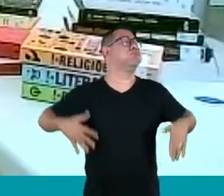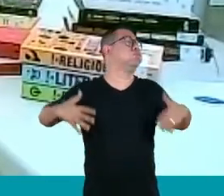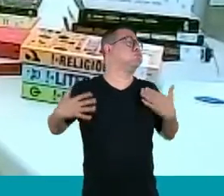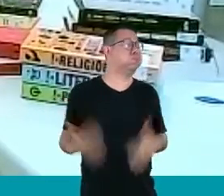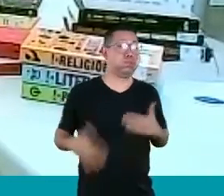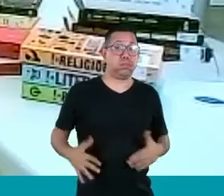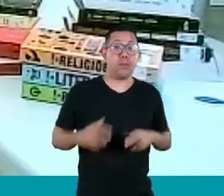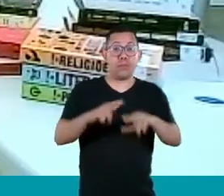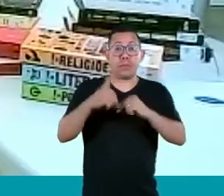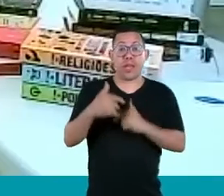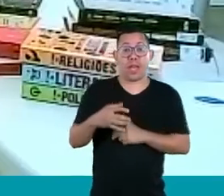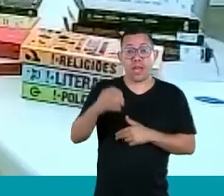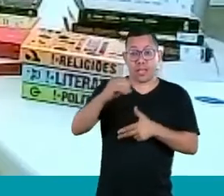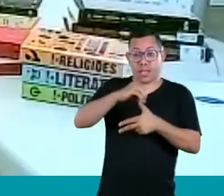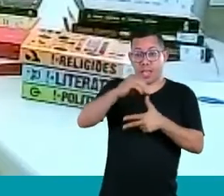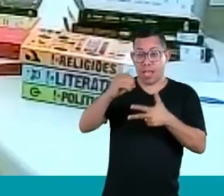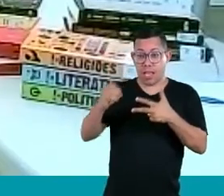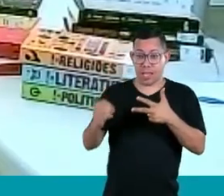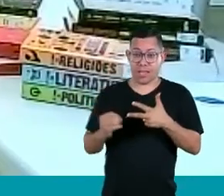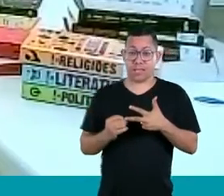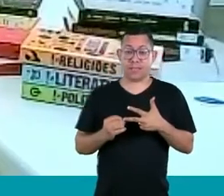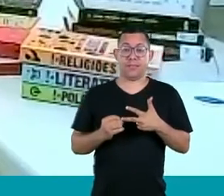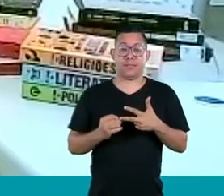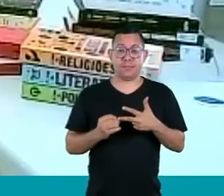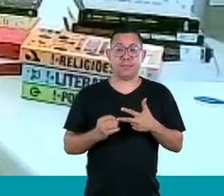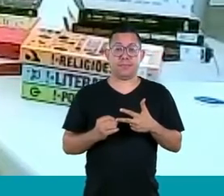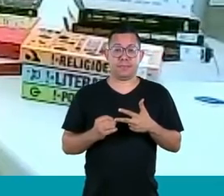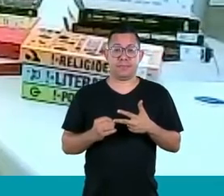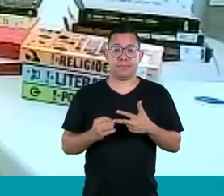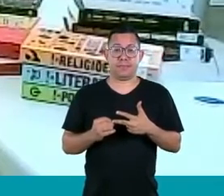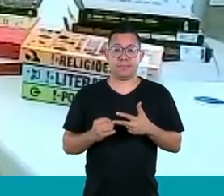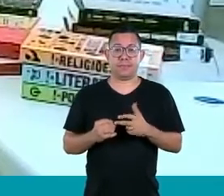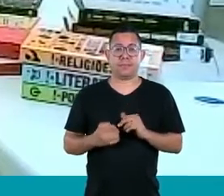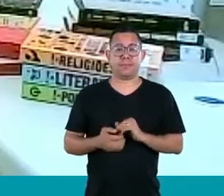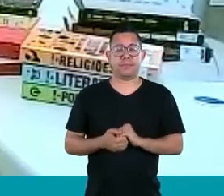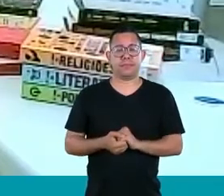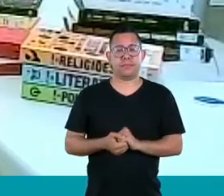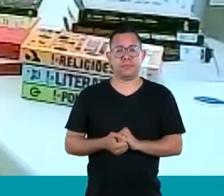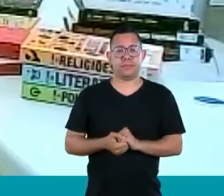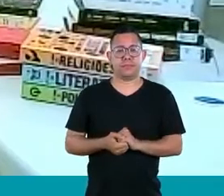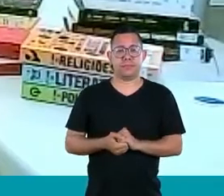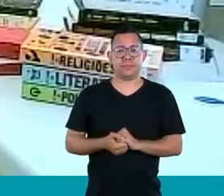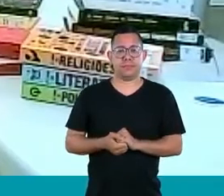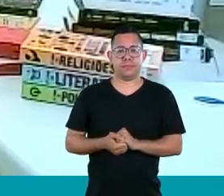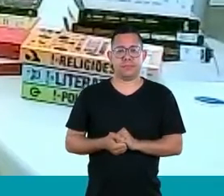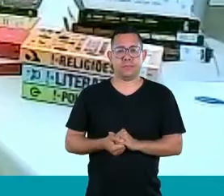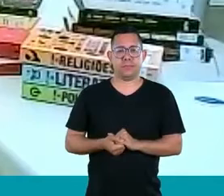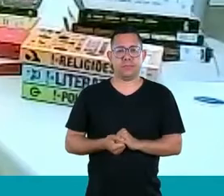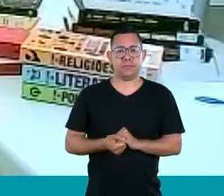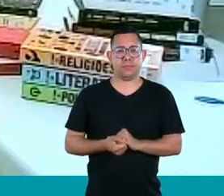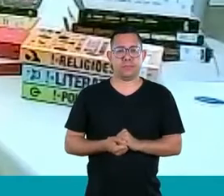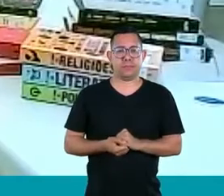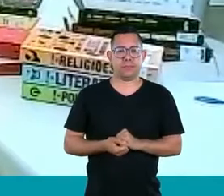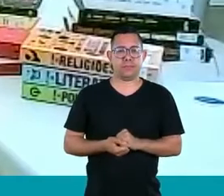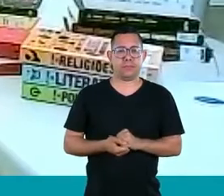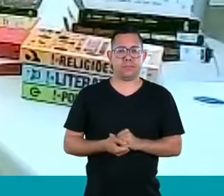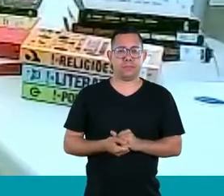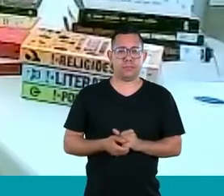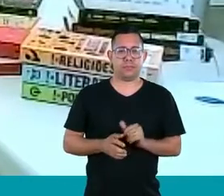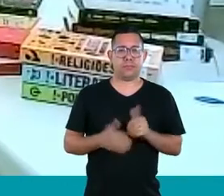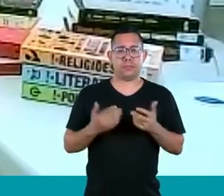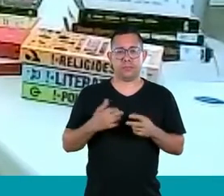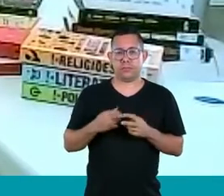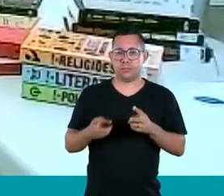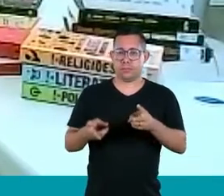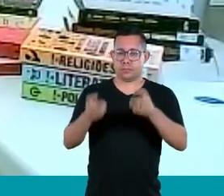no nosso país, uma grande referência para ingresso no ensino superior. Bem, o que eu observo é que a mídia, de um